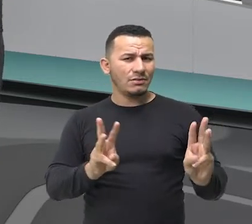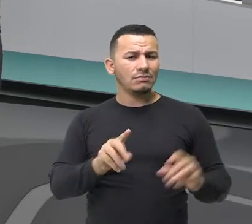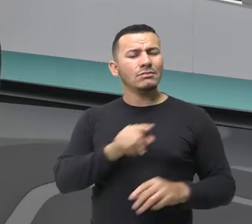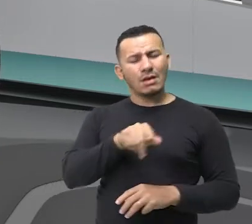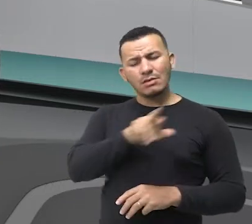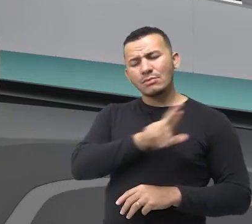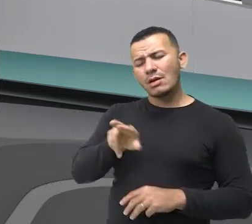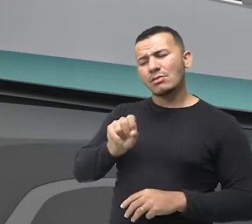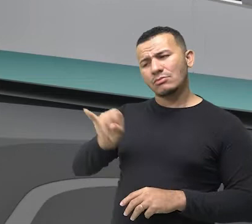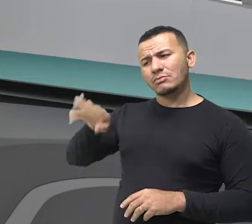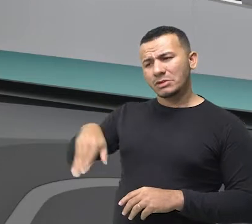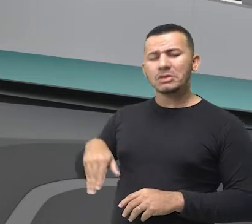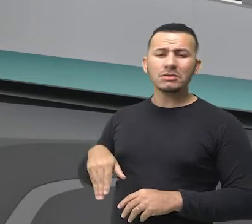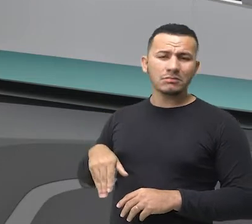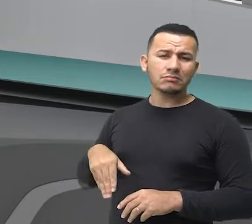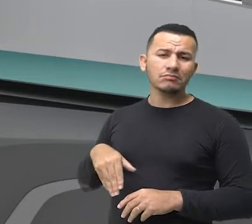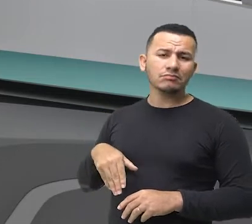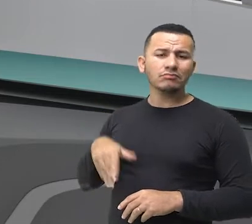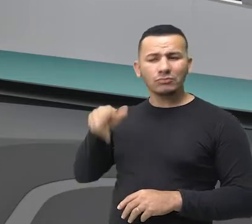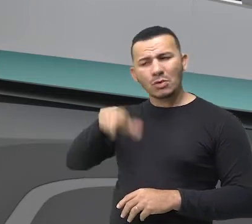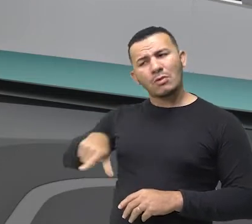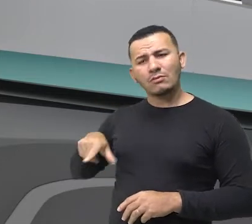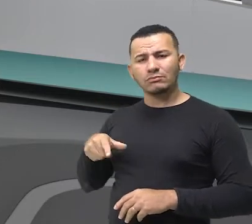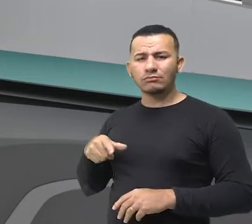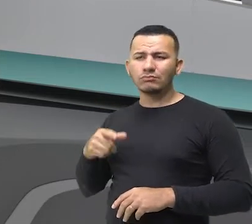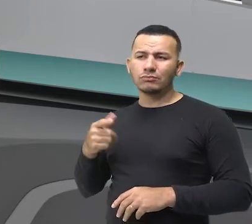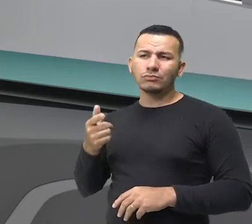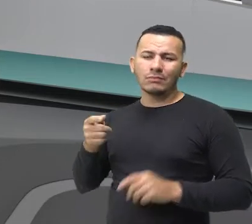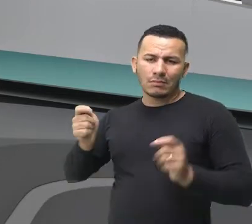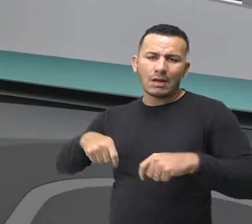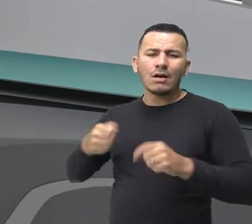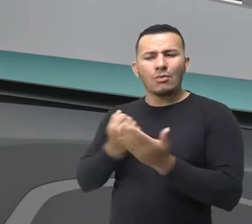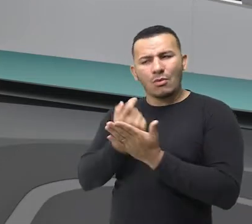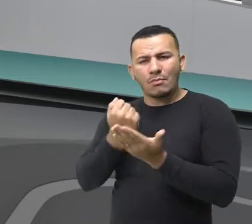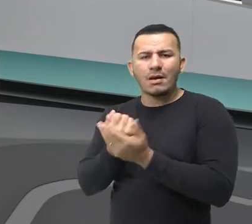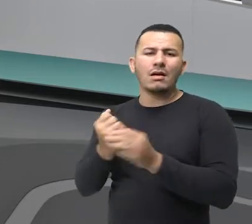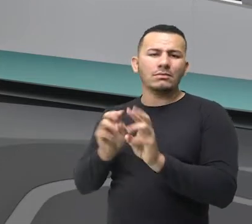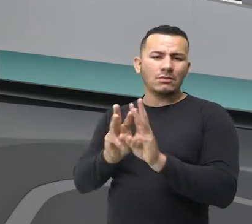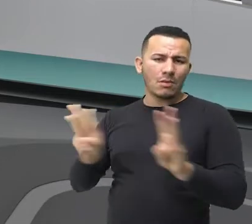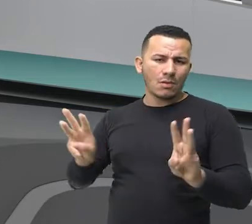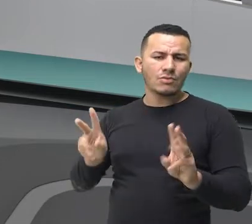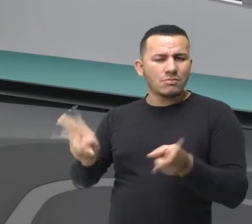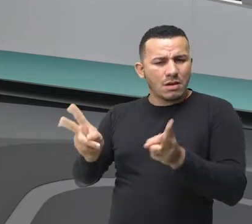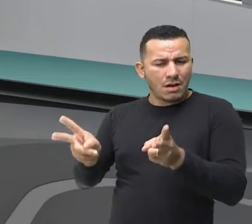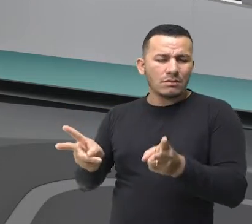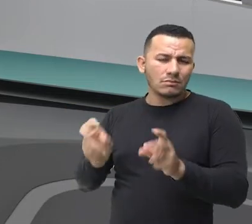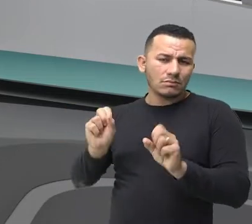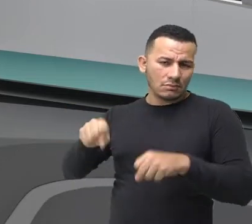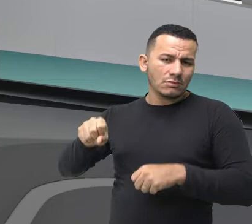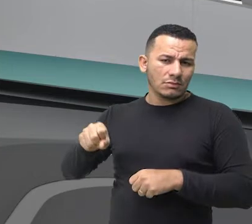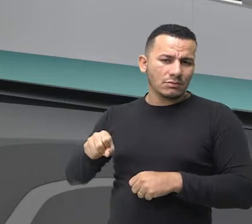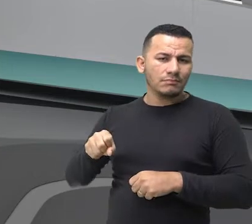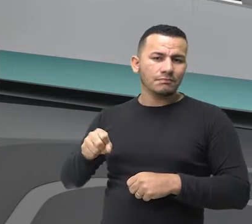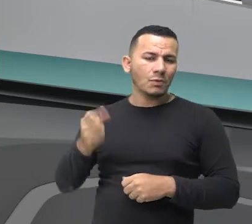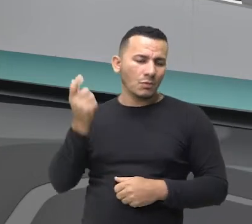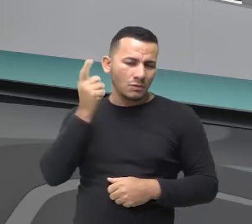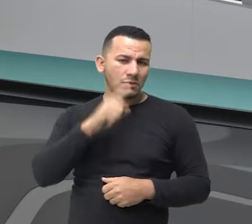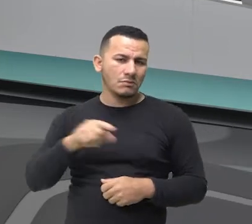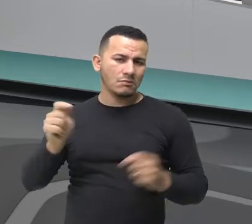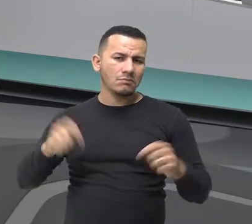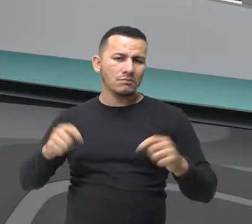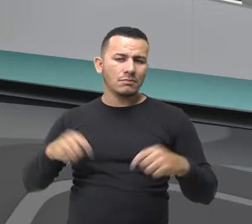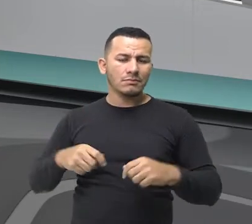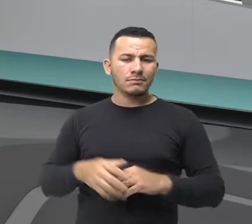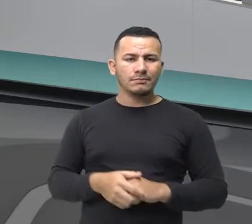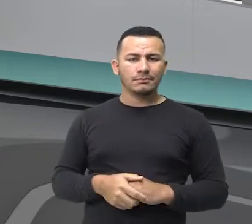responde que sim certo que sim ela Voltaria a comprar de 15 os produtos daquele local que